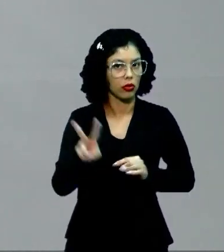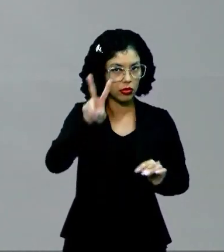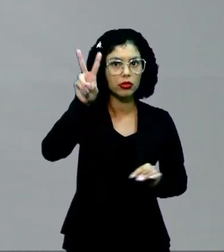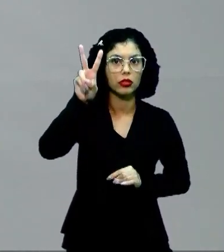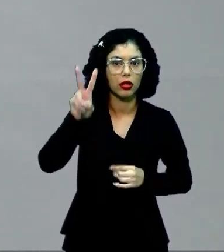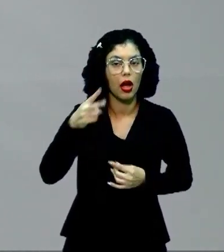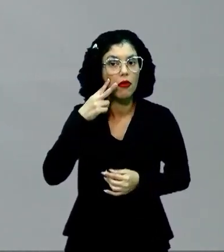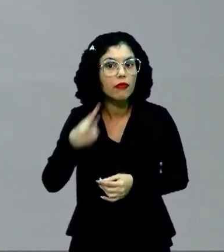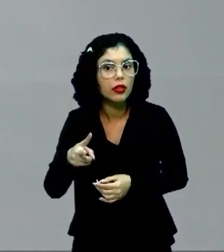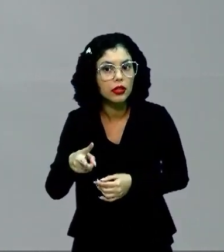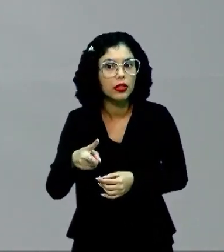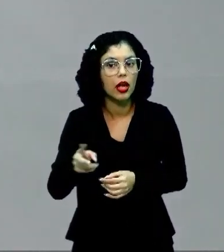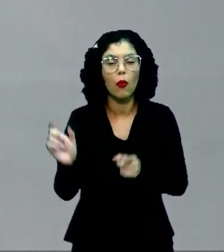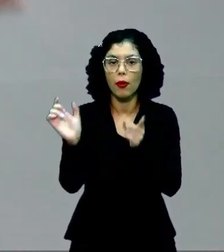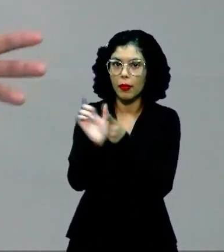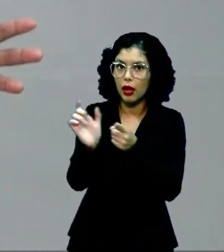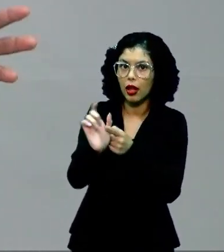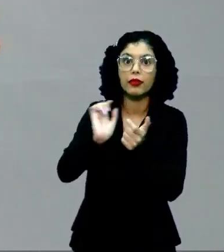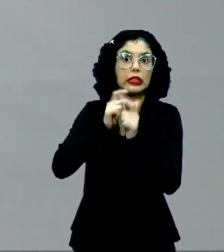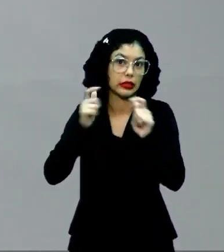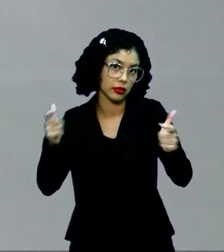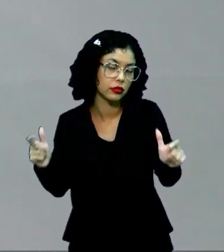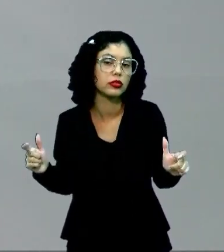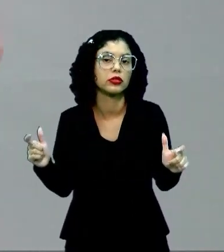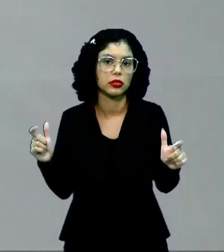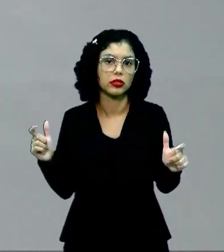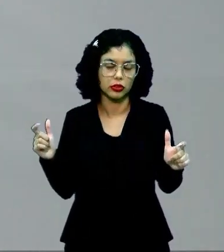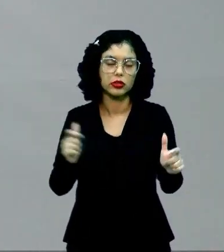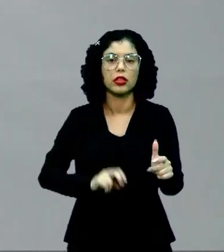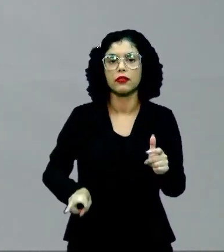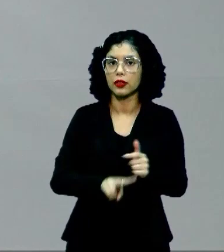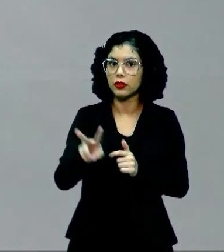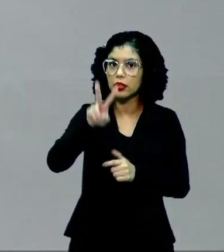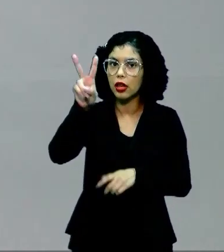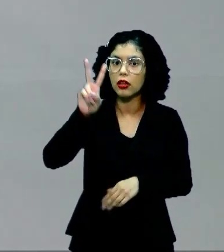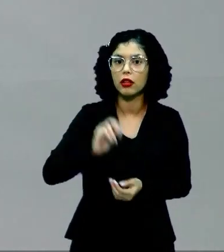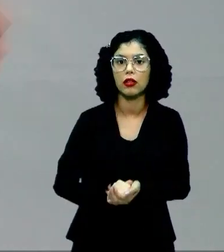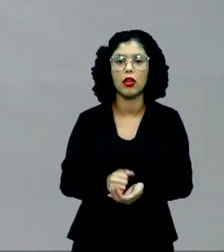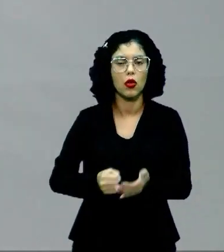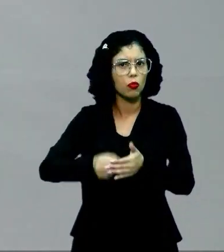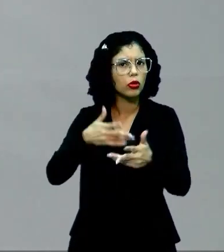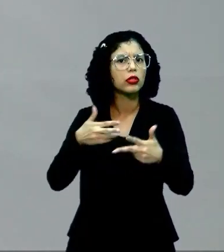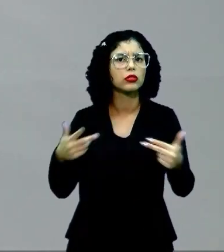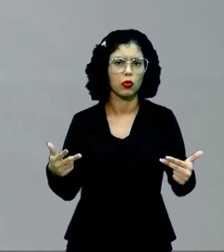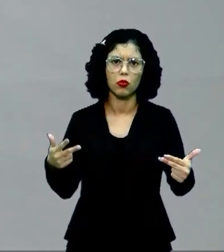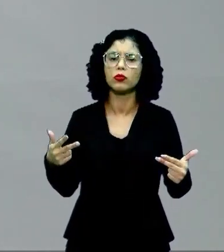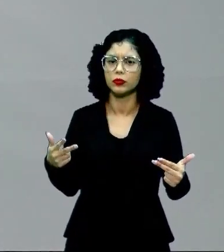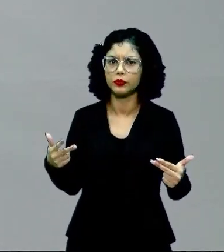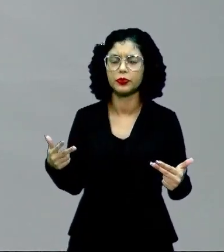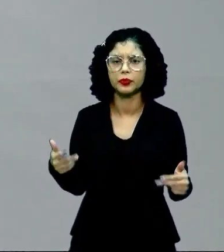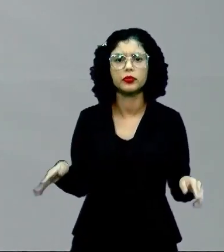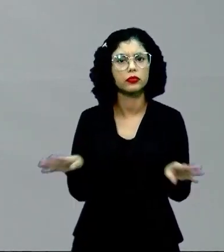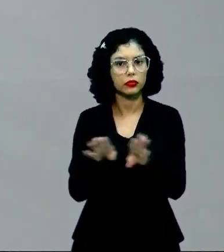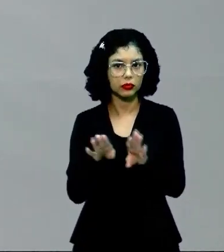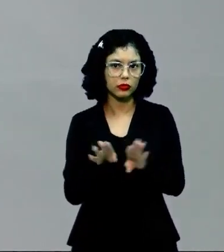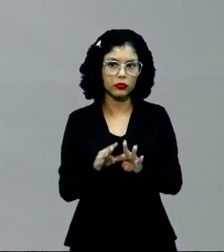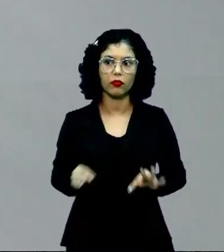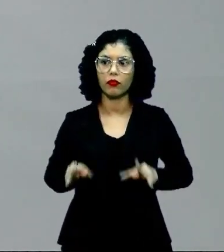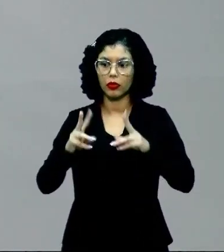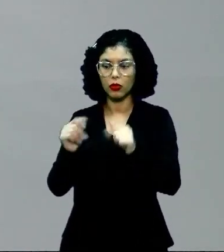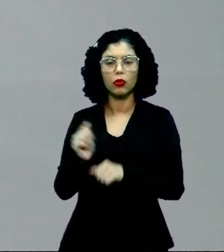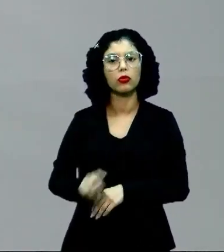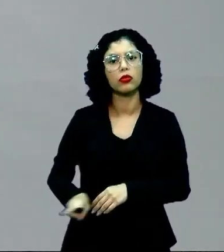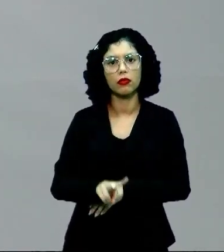valorização. Veja que é uma palavra muito ampla, valorização. A gente valoriza muitas coisas, né? Tudo